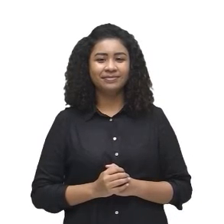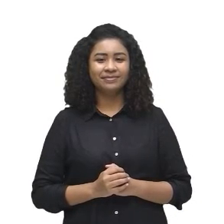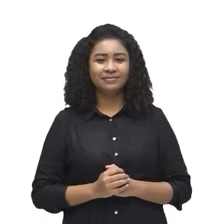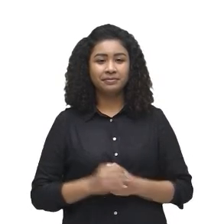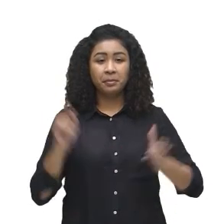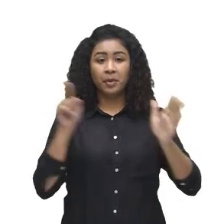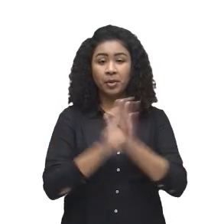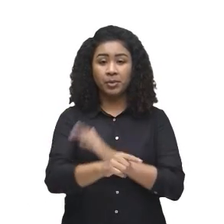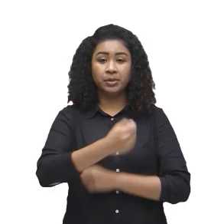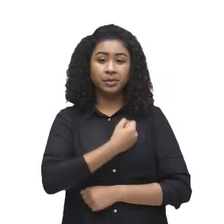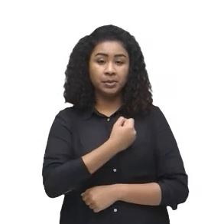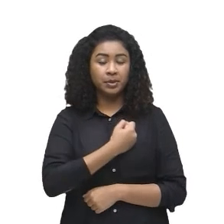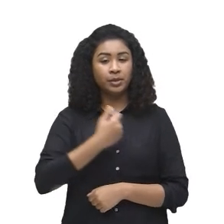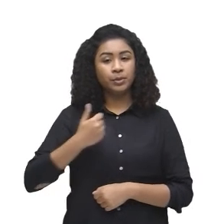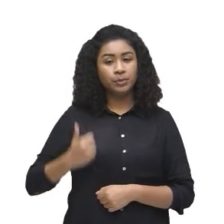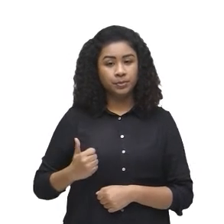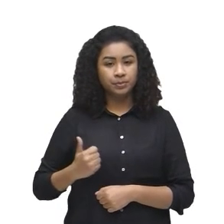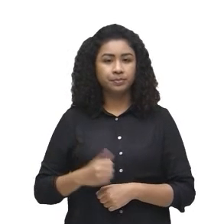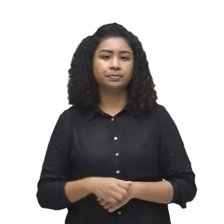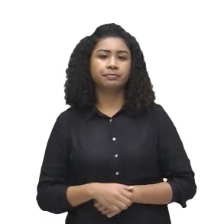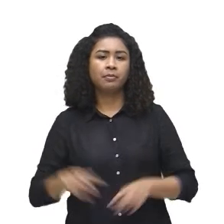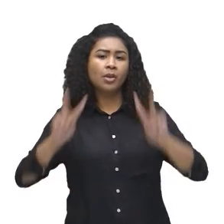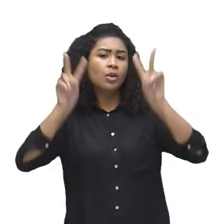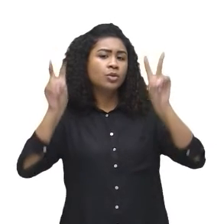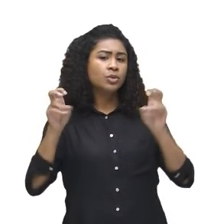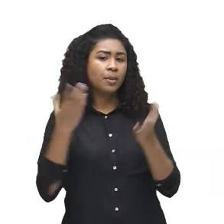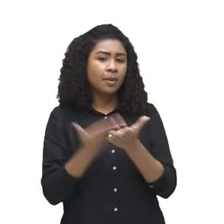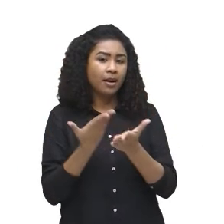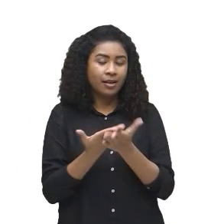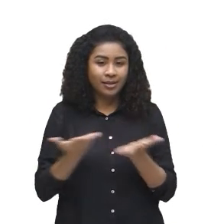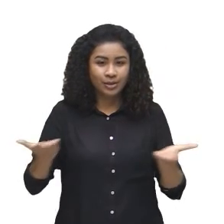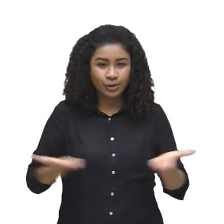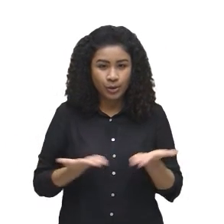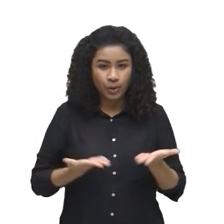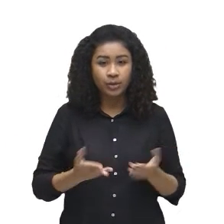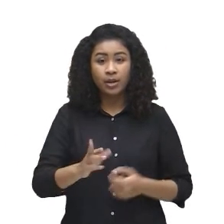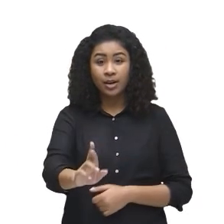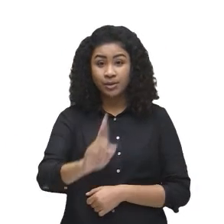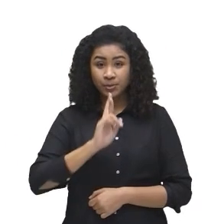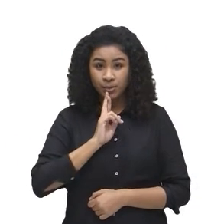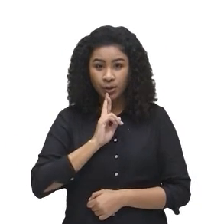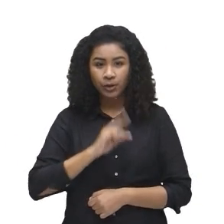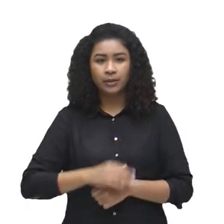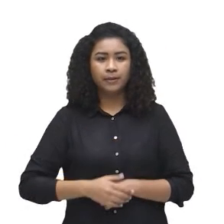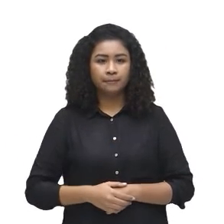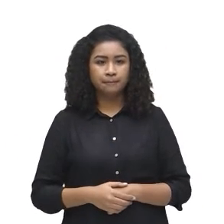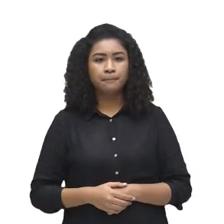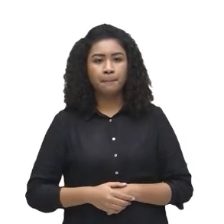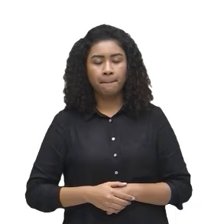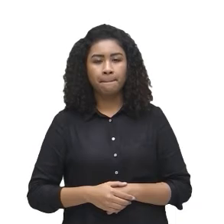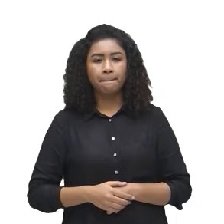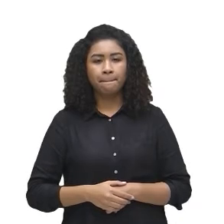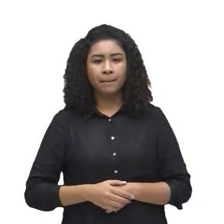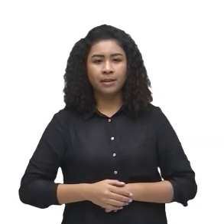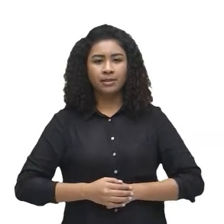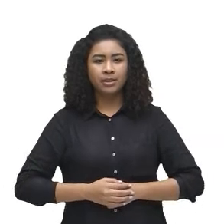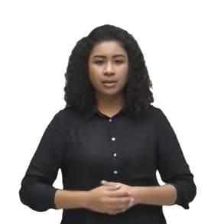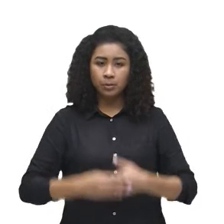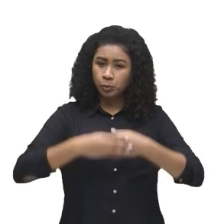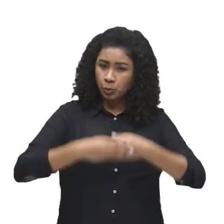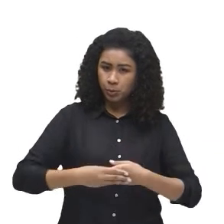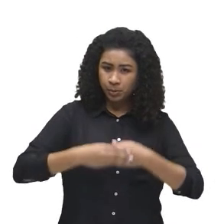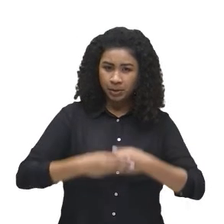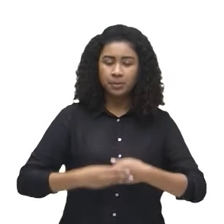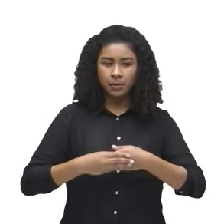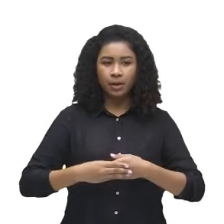Questão número 1. Com base na aula de hoje, responda: a saudação nas artes marciais é realizada